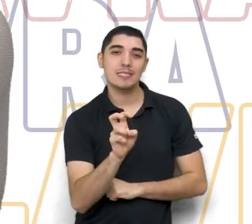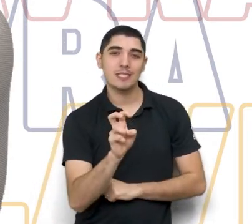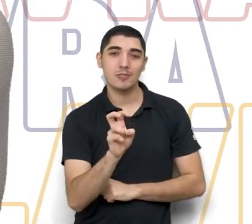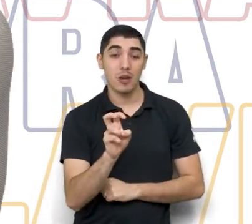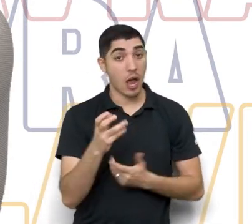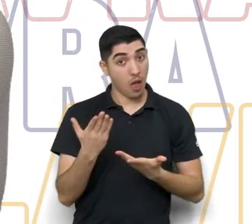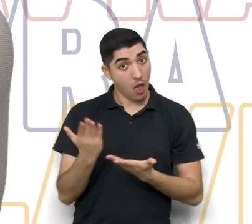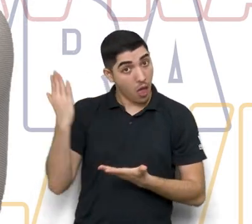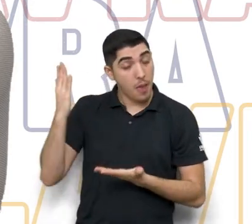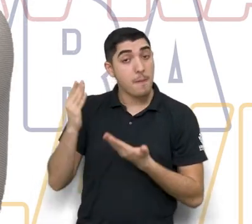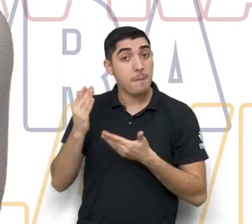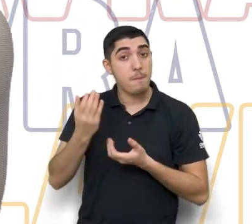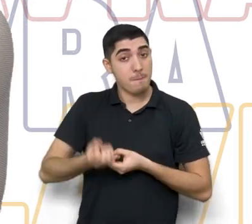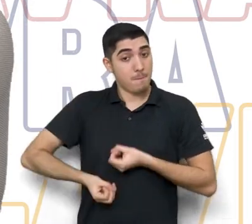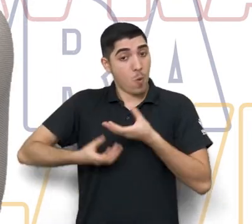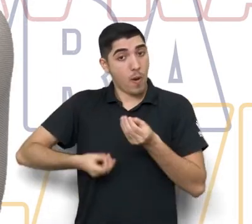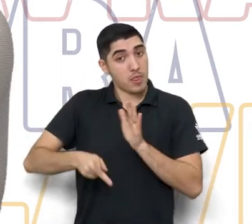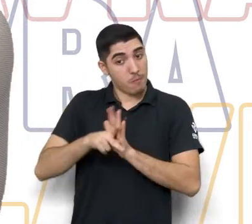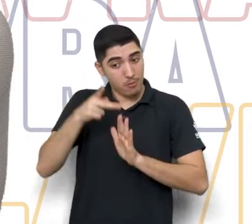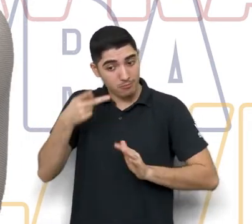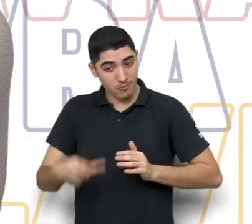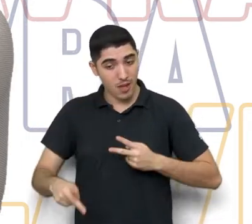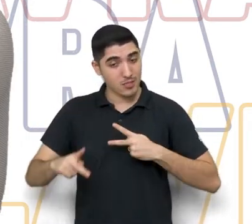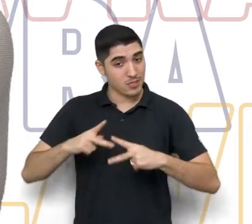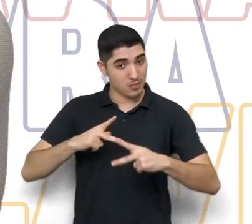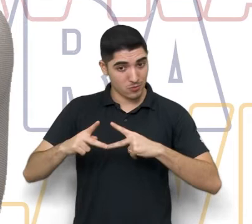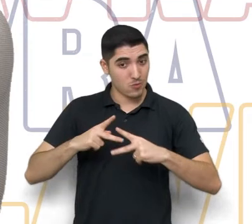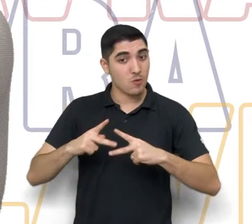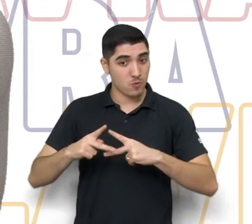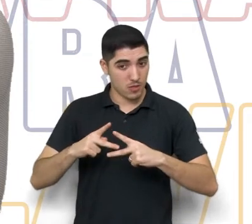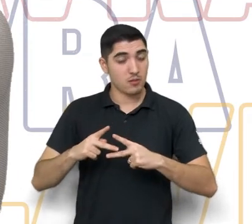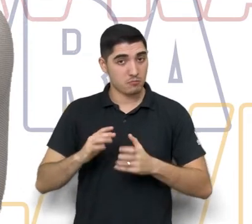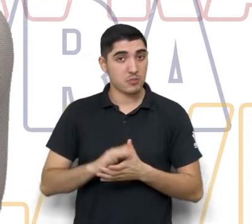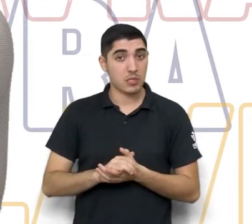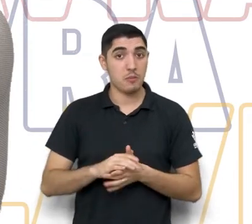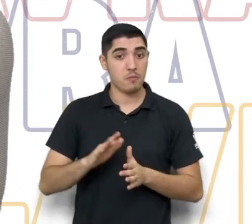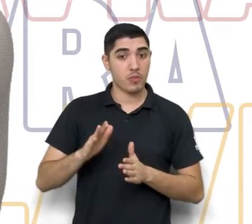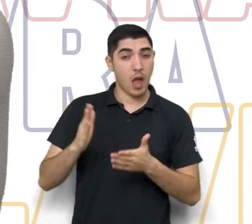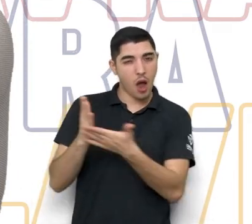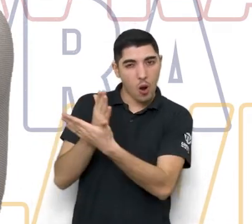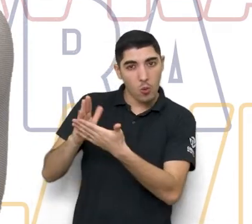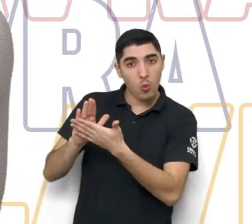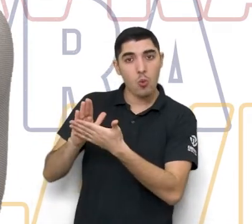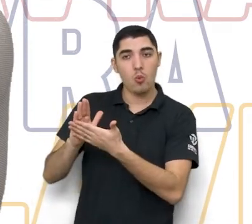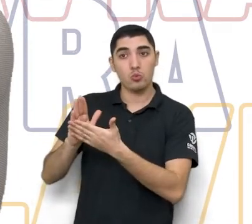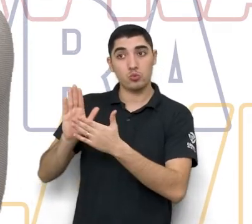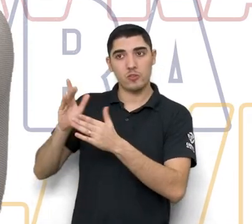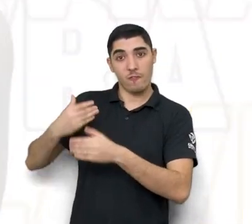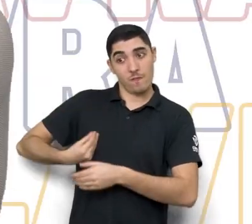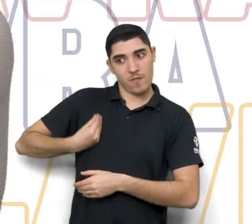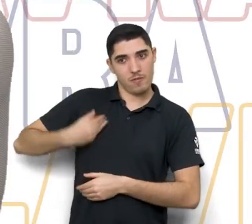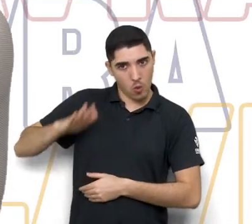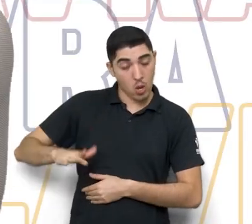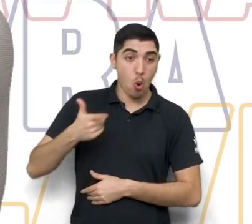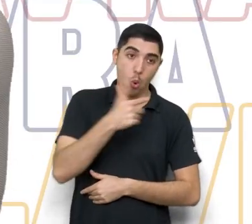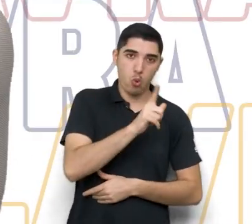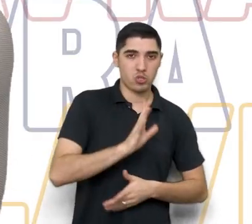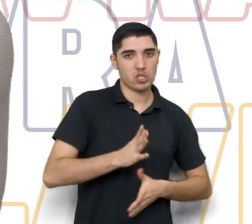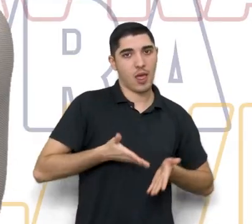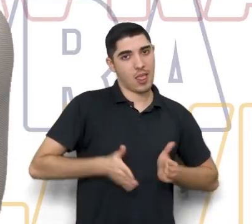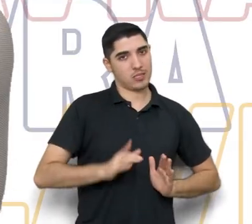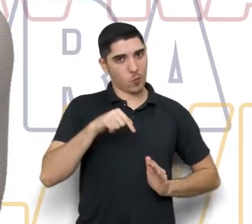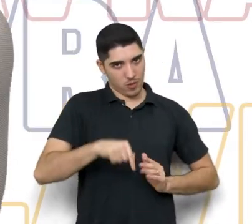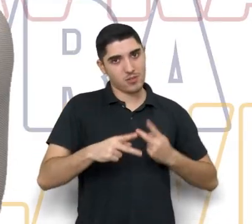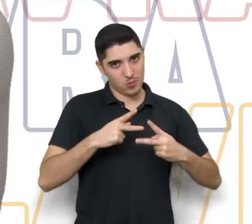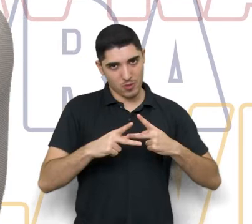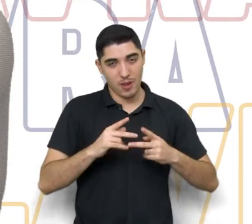grandes poetas joseenses, né? Poetas, muitos deles se radicaram em São José dos Campos e alguns nasceram aqui, né? Outro